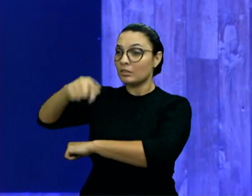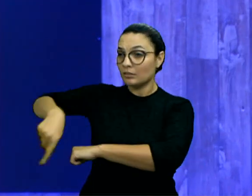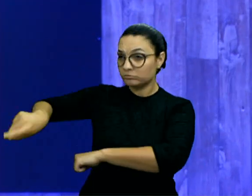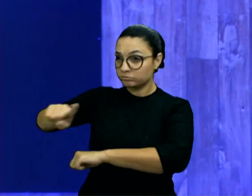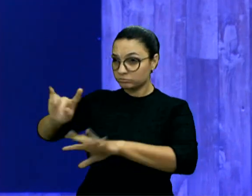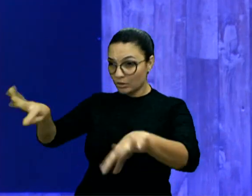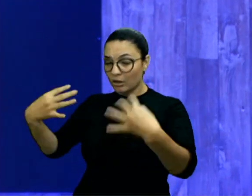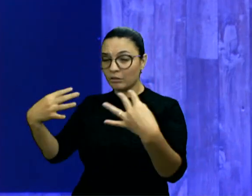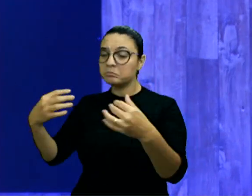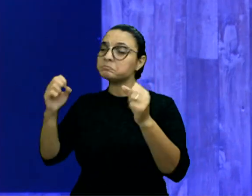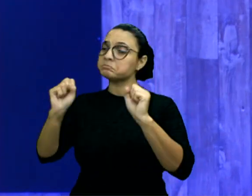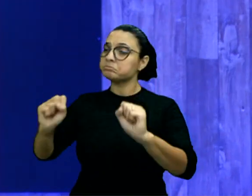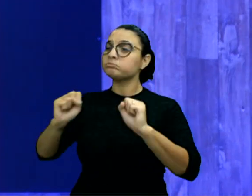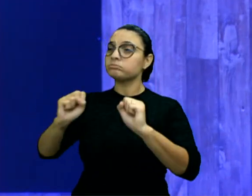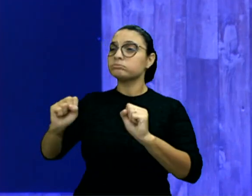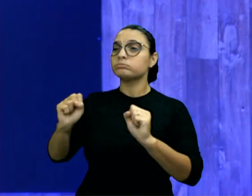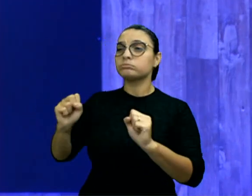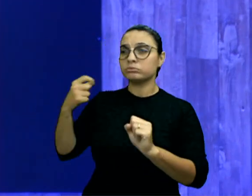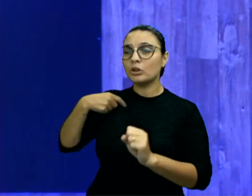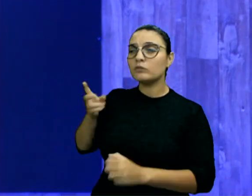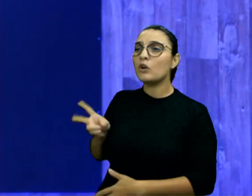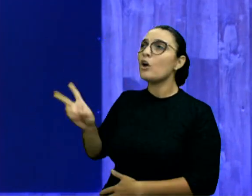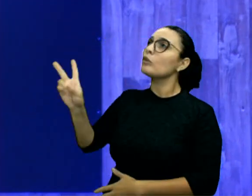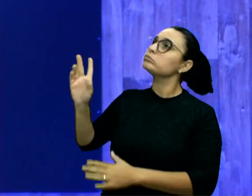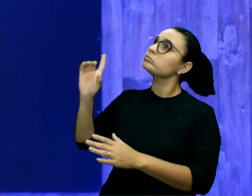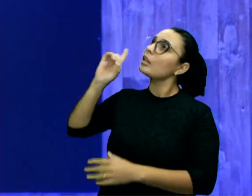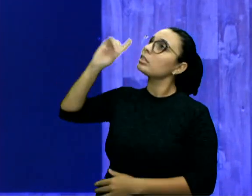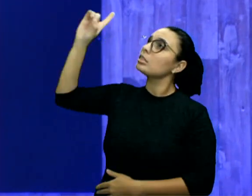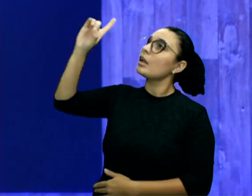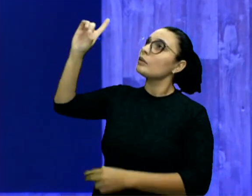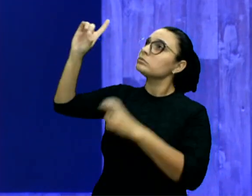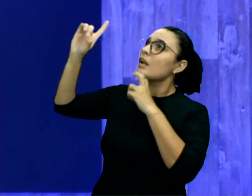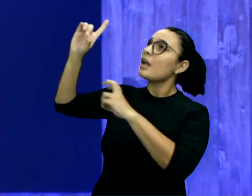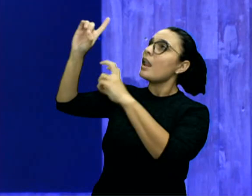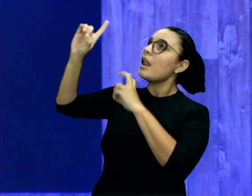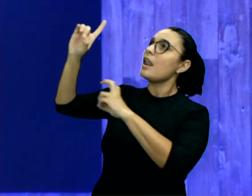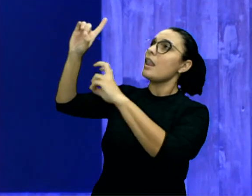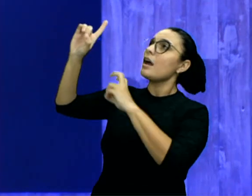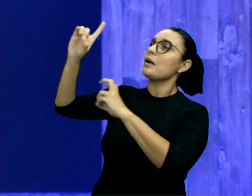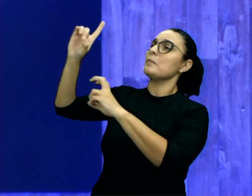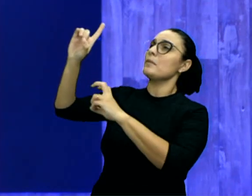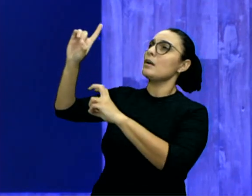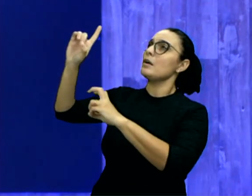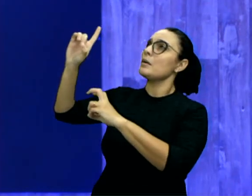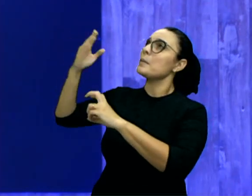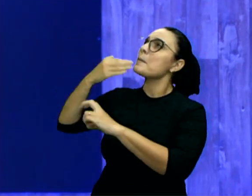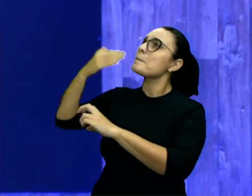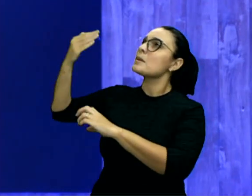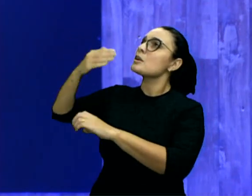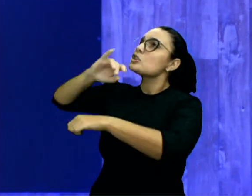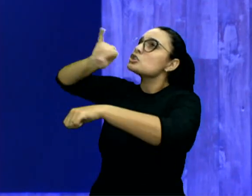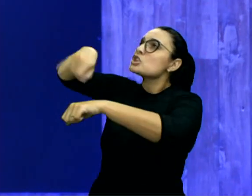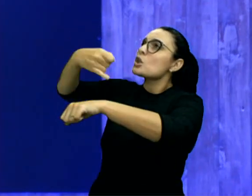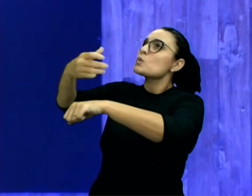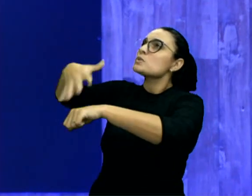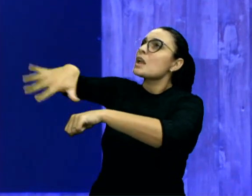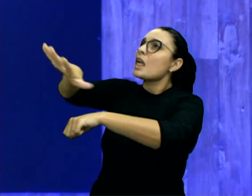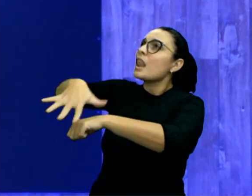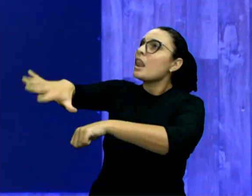para Jerusalém, a cidade santa. Ele continuou clamando, ele continuou intercedendo. A luta